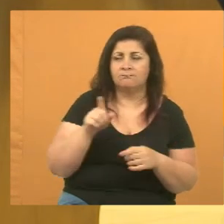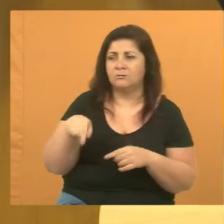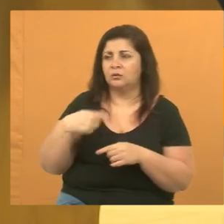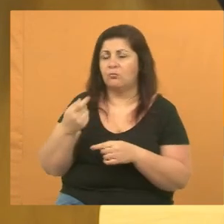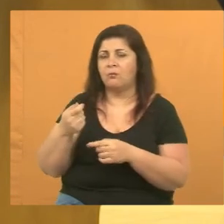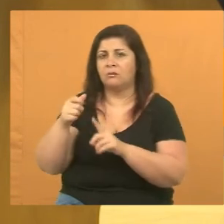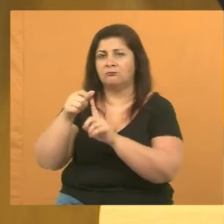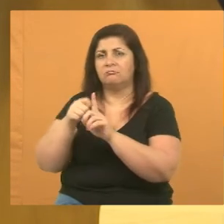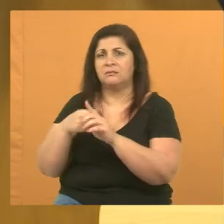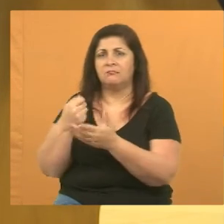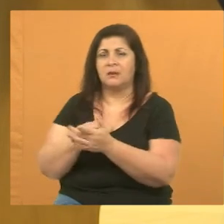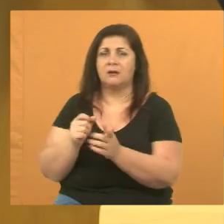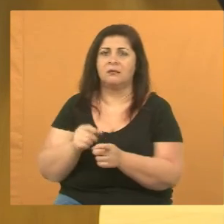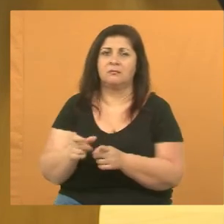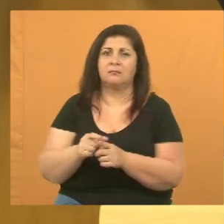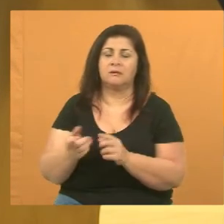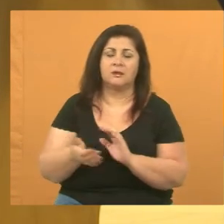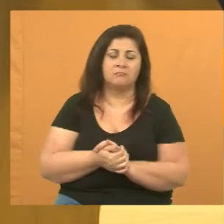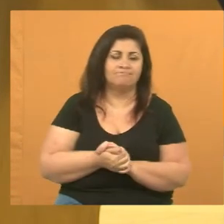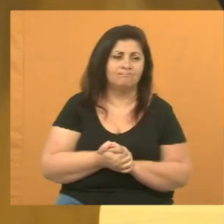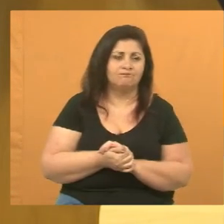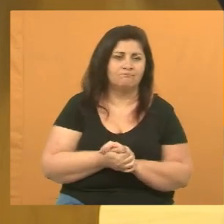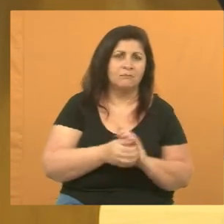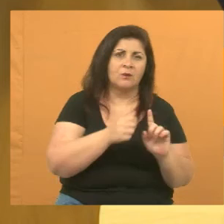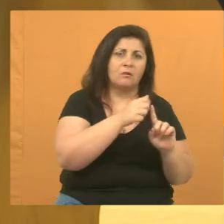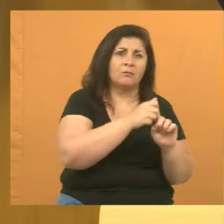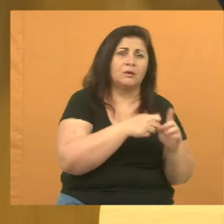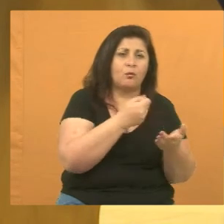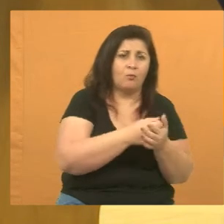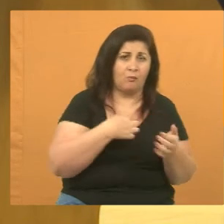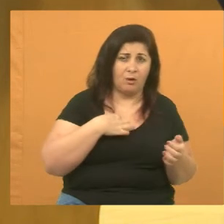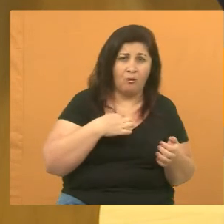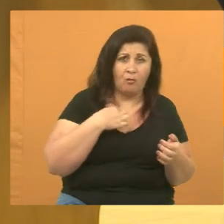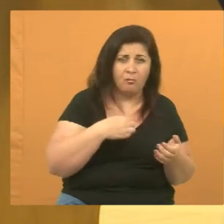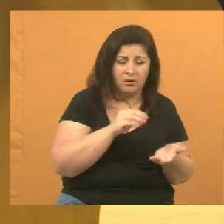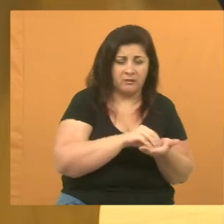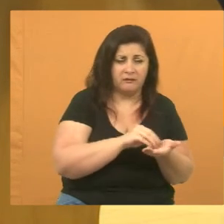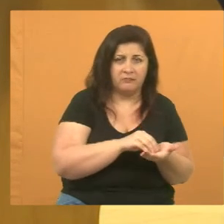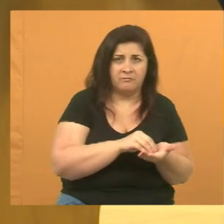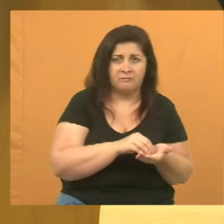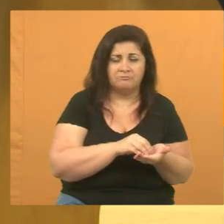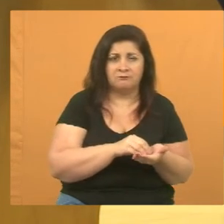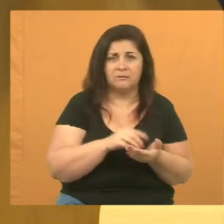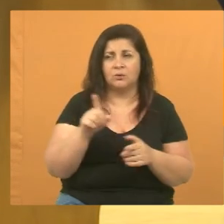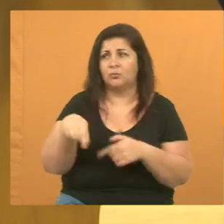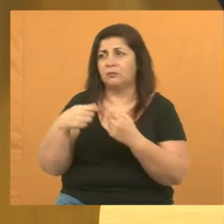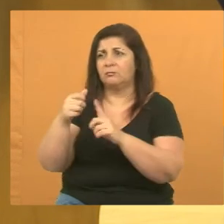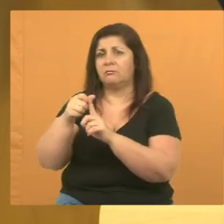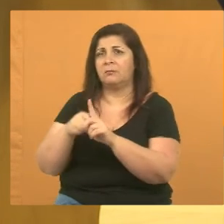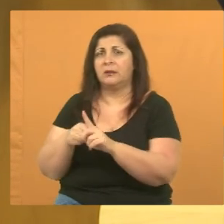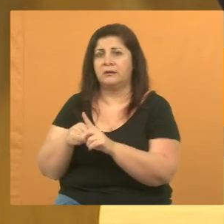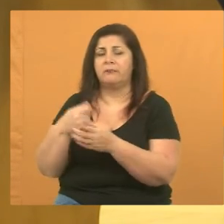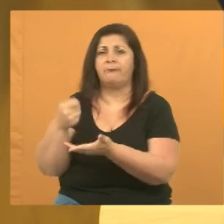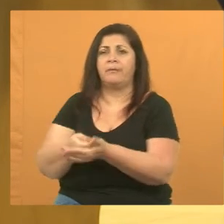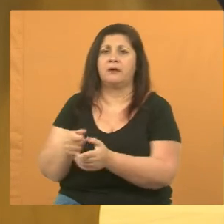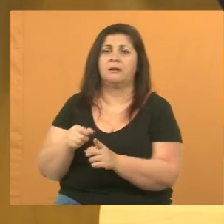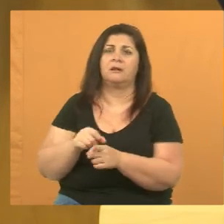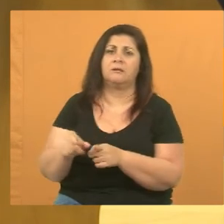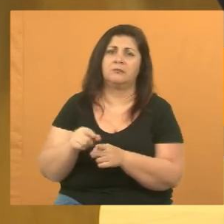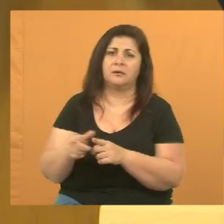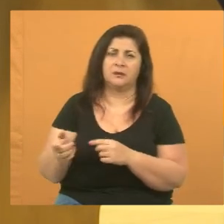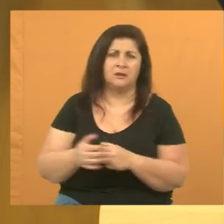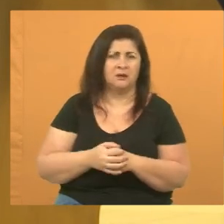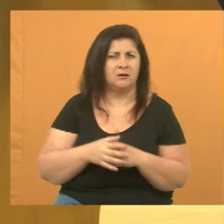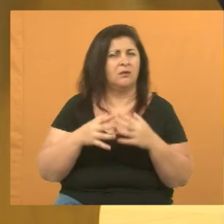mês paga o aluguel. Mês compra a roupa que está faltando para o filho, mês paga aluguel. Uma situação